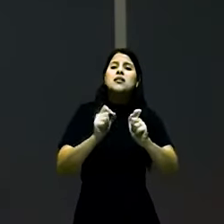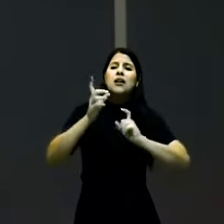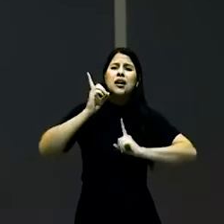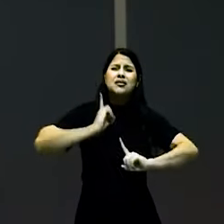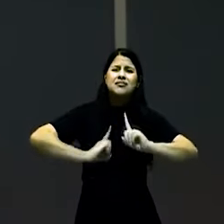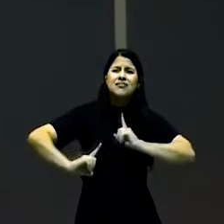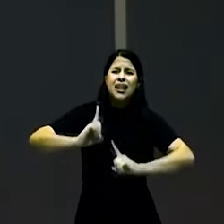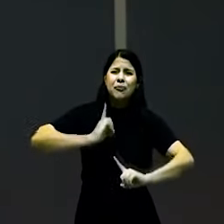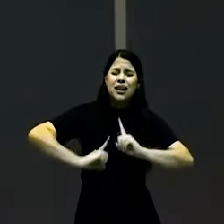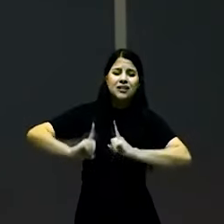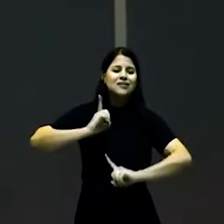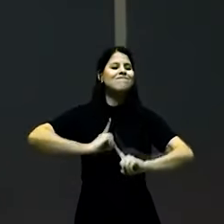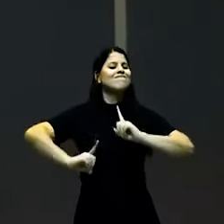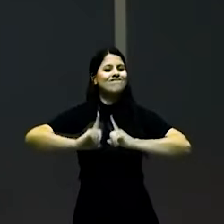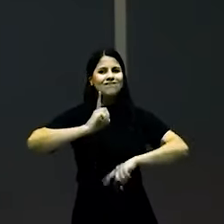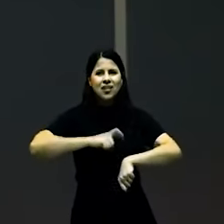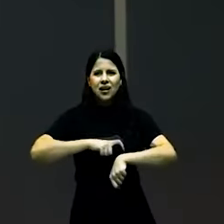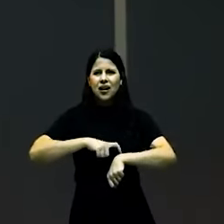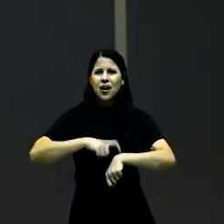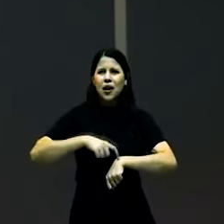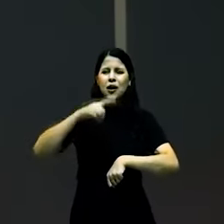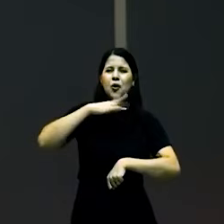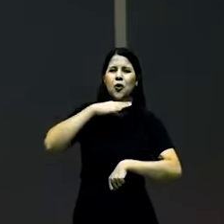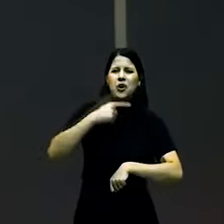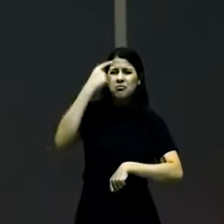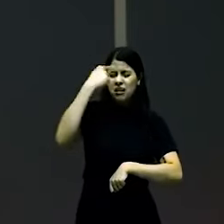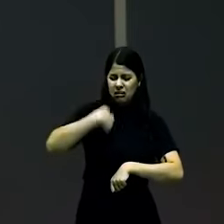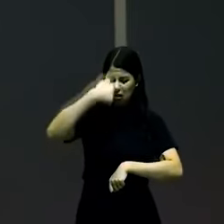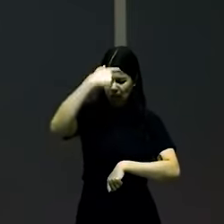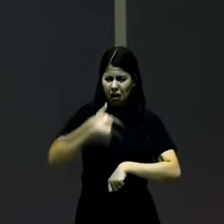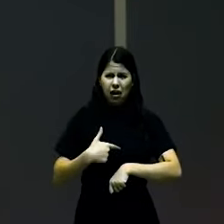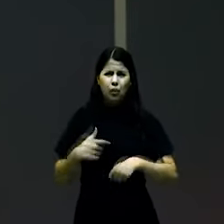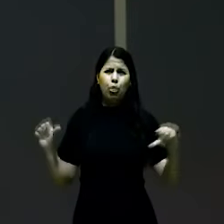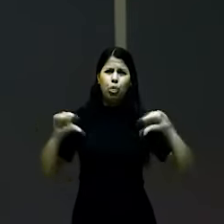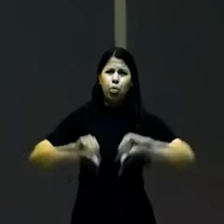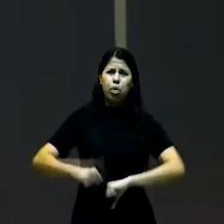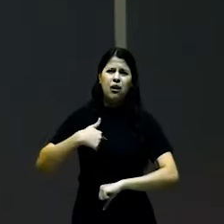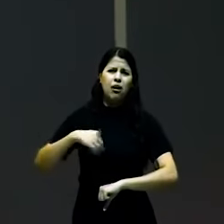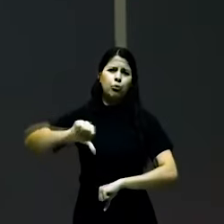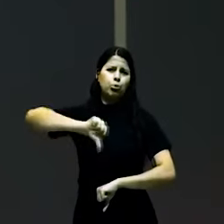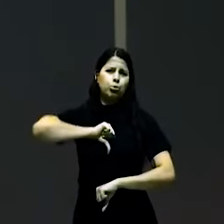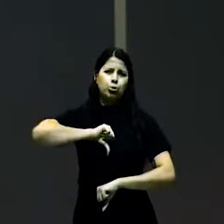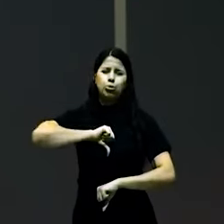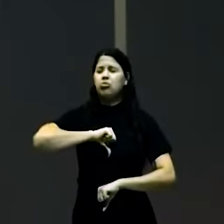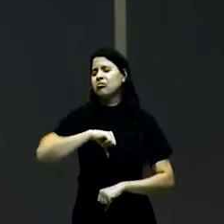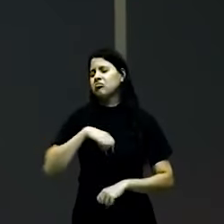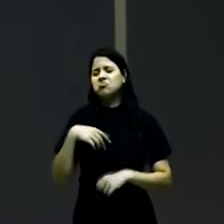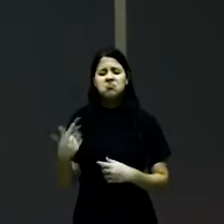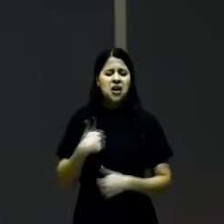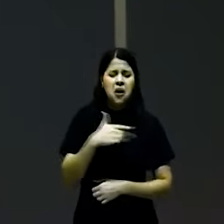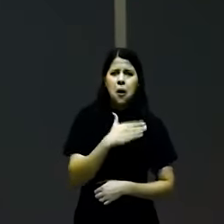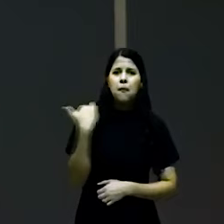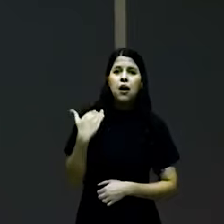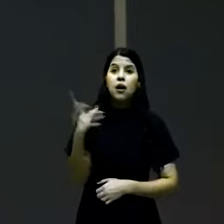momento ruim, para você se achar que não é nada, para você achar que você vai morrer. Não, não.